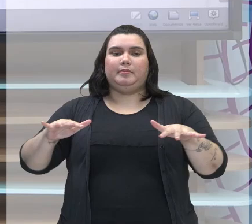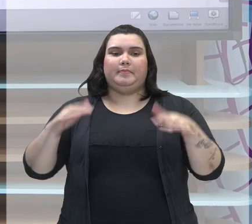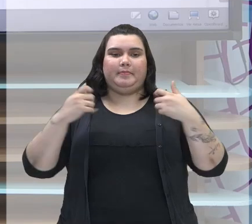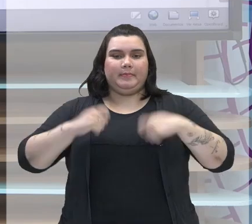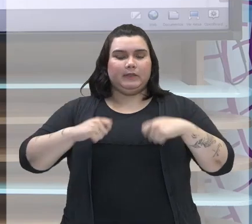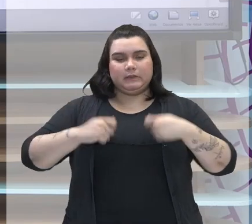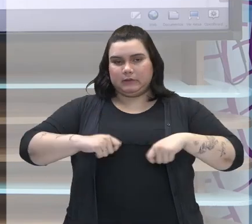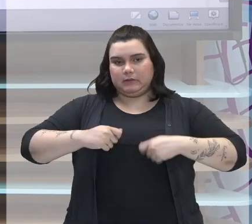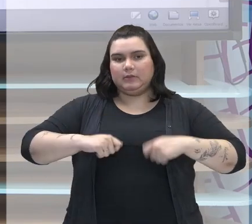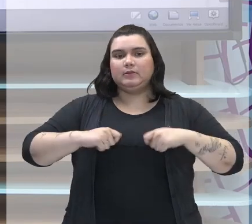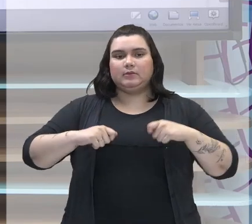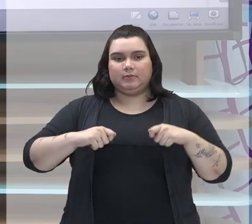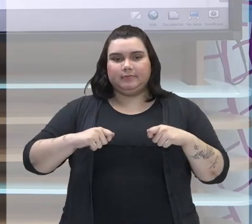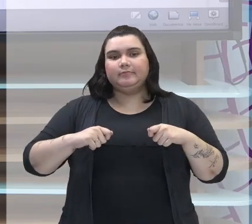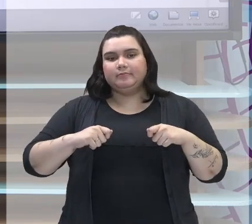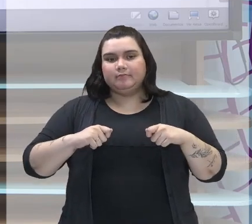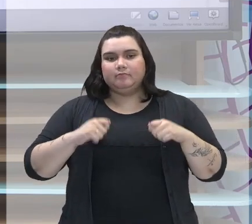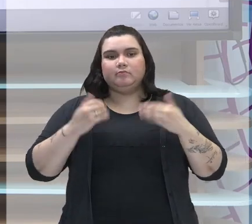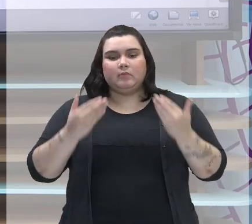ser o quê?